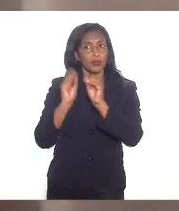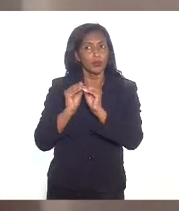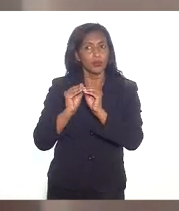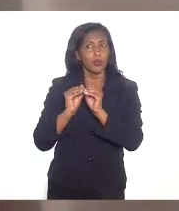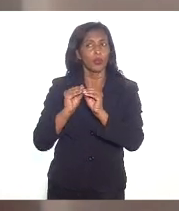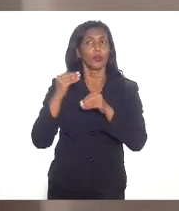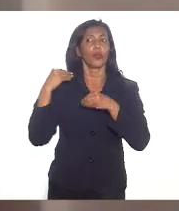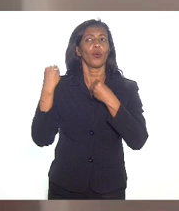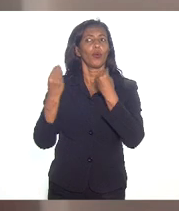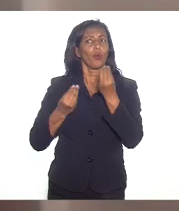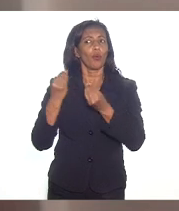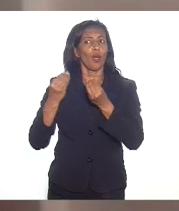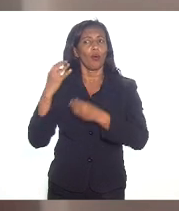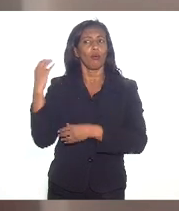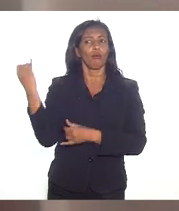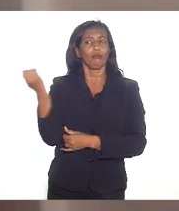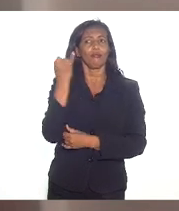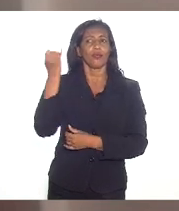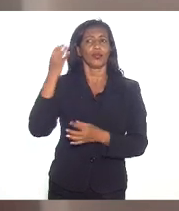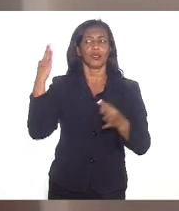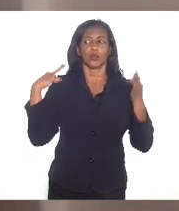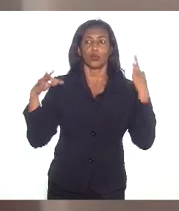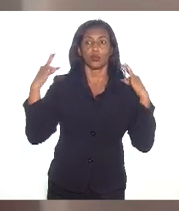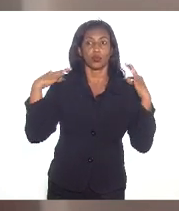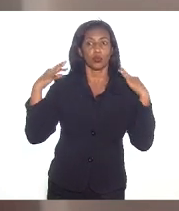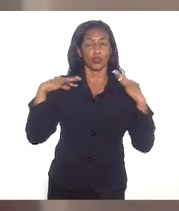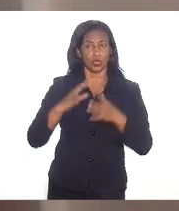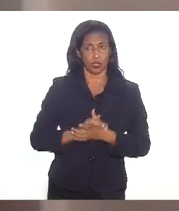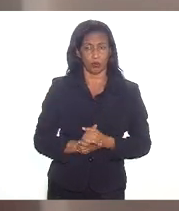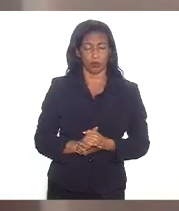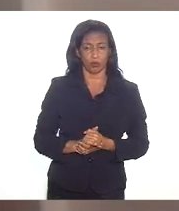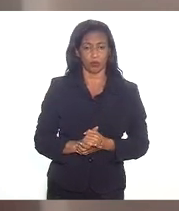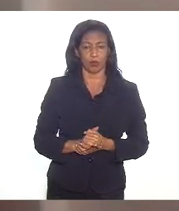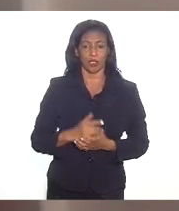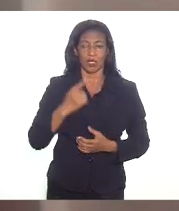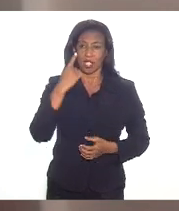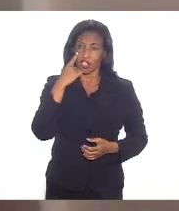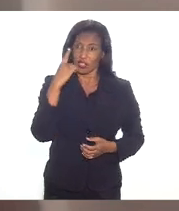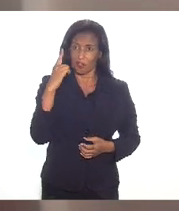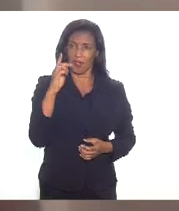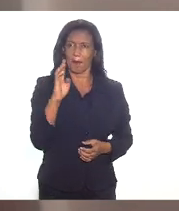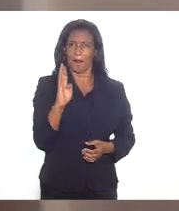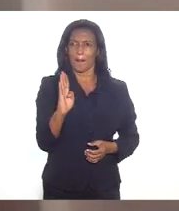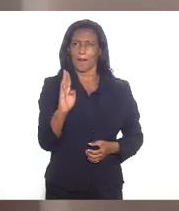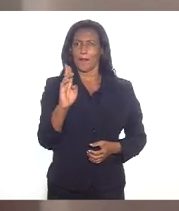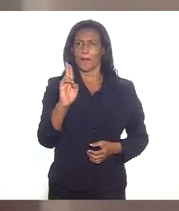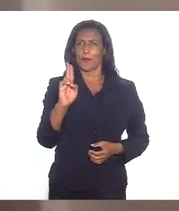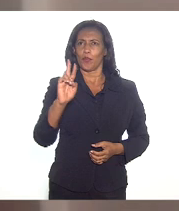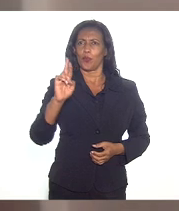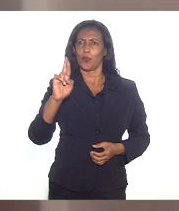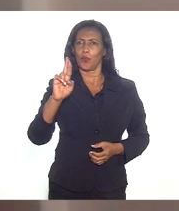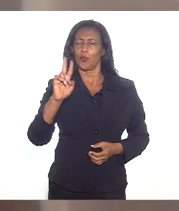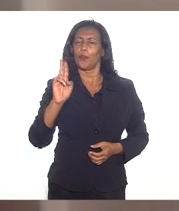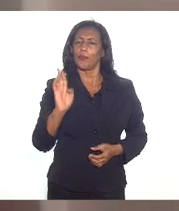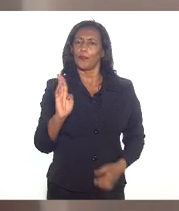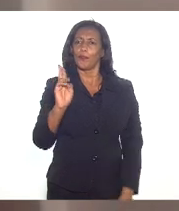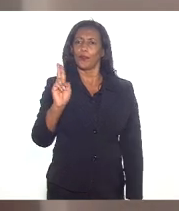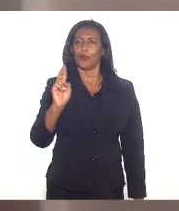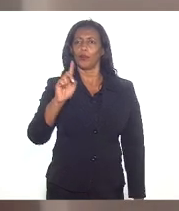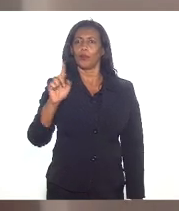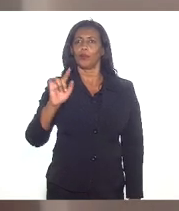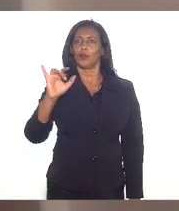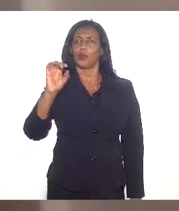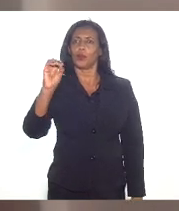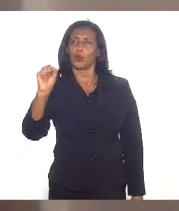de fato, esse peso. E aí, a gente pegar em Búzios, mostra como, e Arraial do Cabo, e Paraty, né? Como o turismo